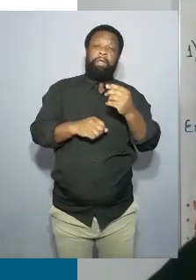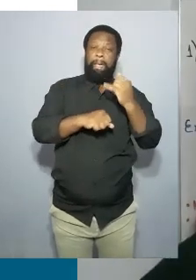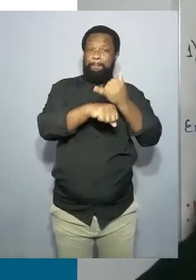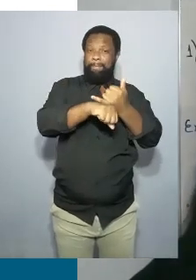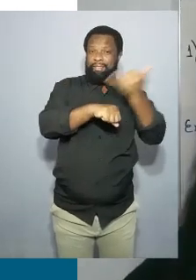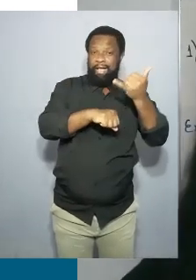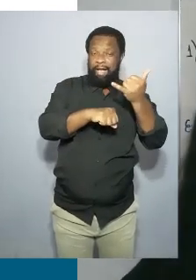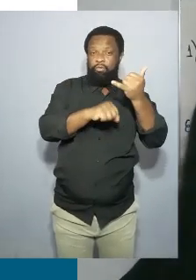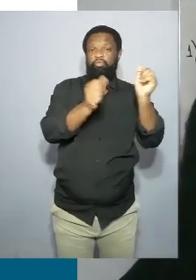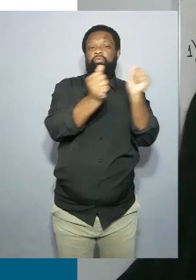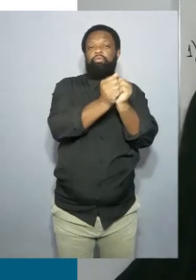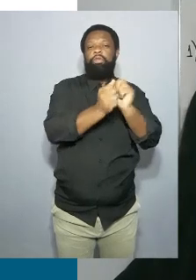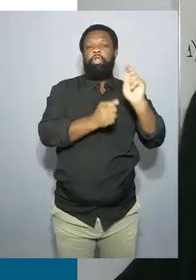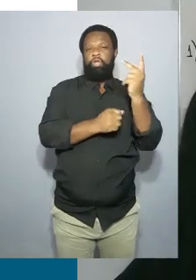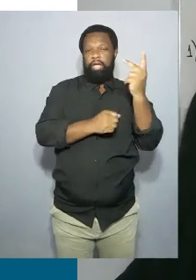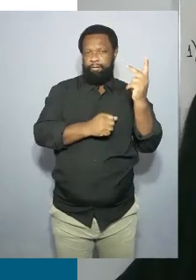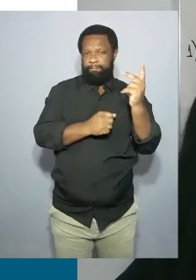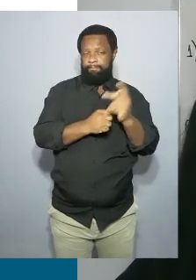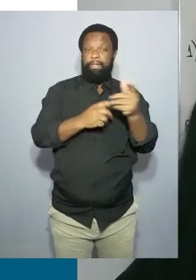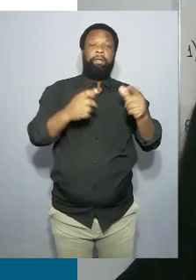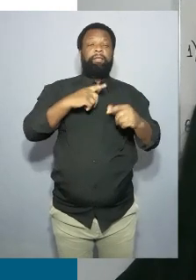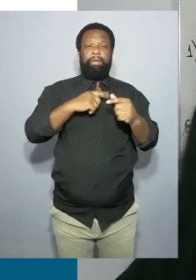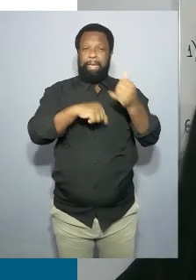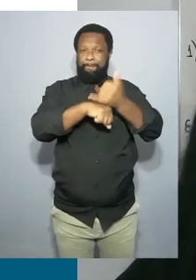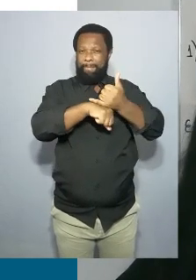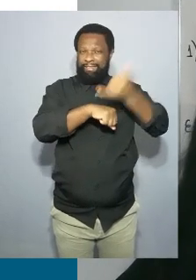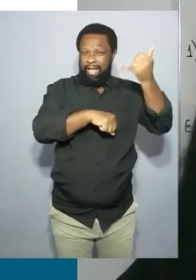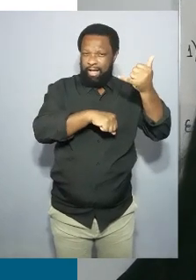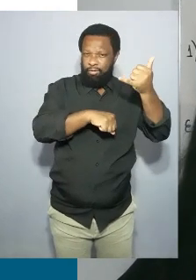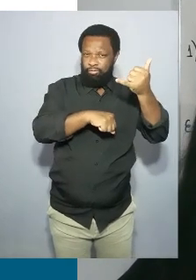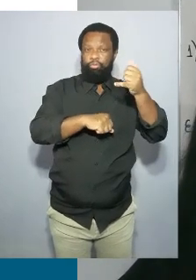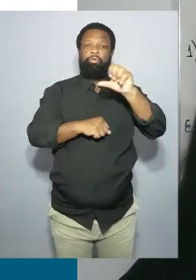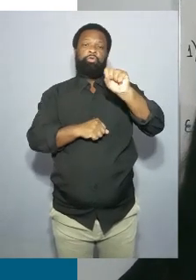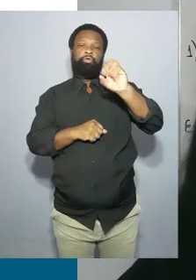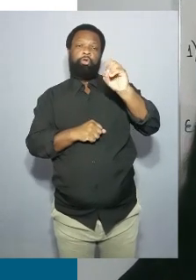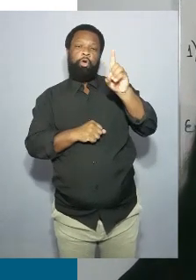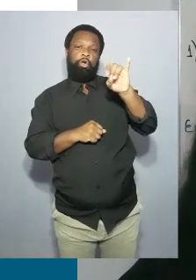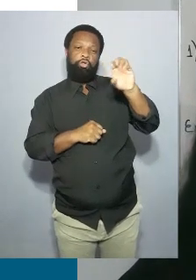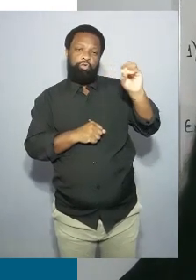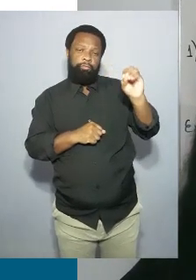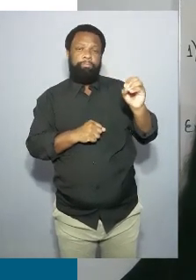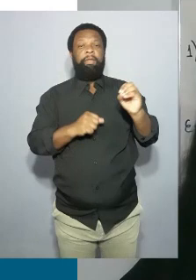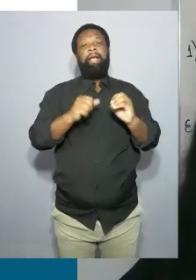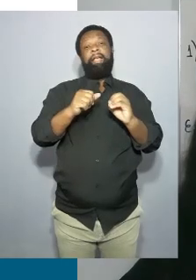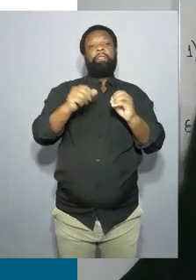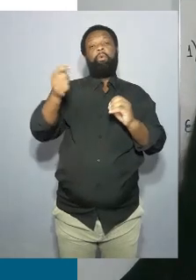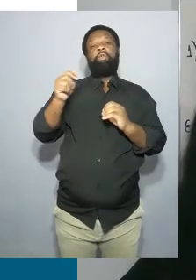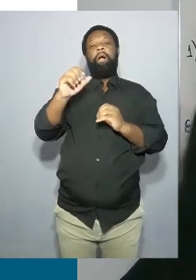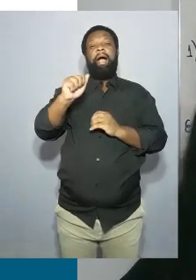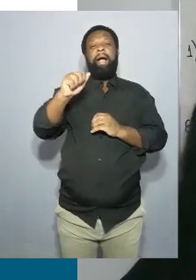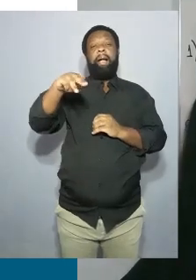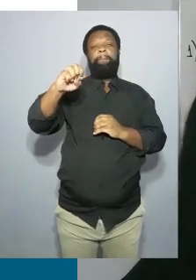e hidrogênio. Então, pessoal, aqui você tem metal, sódio, e ametal, cloro,